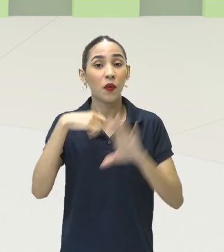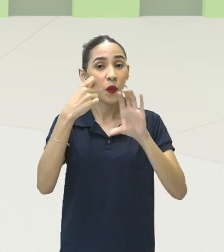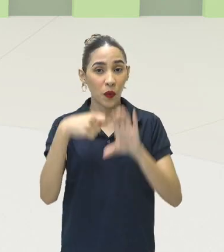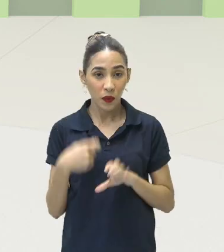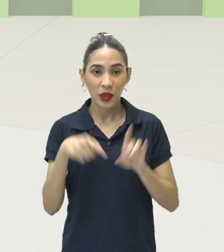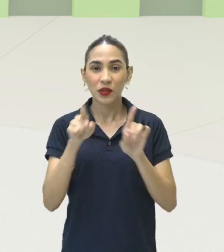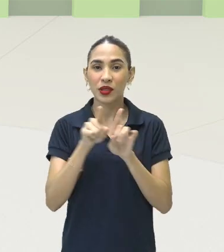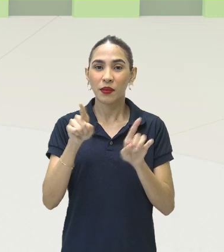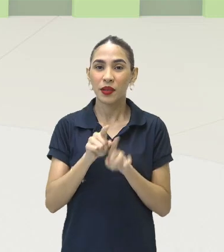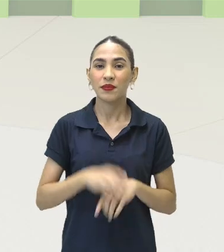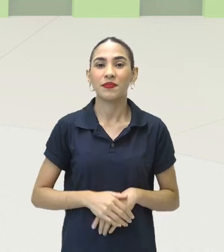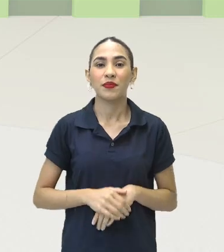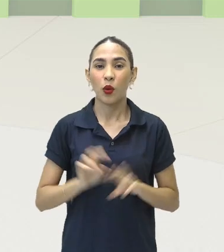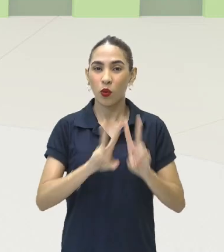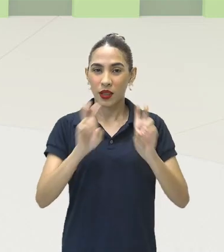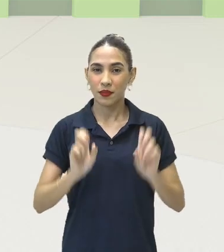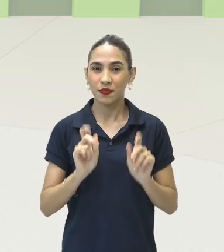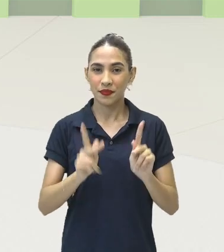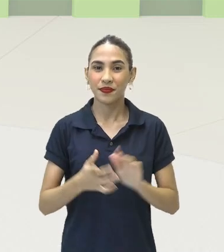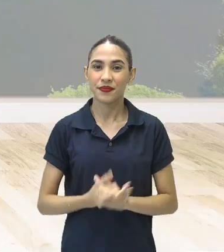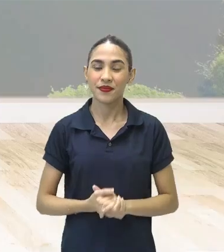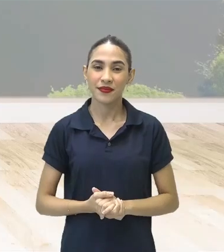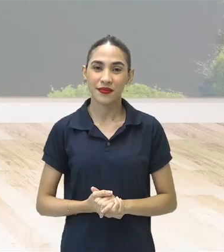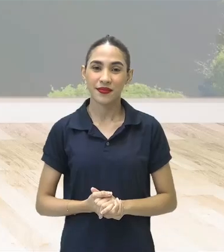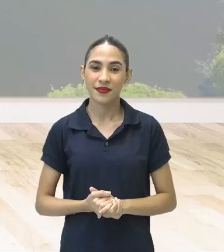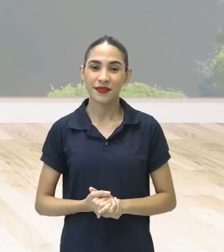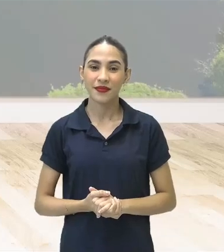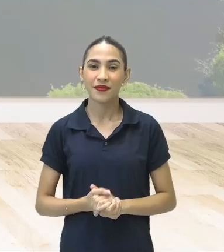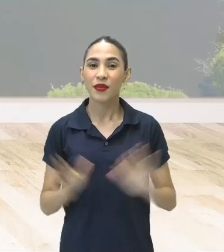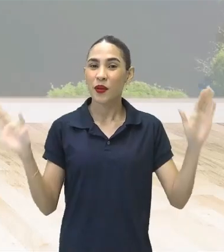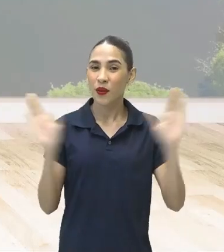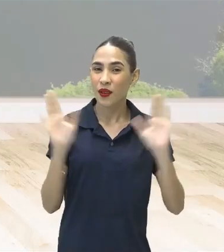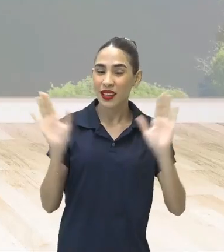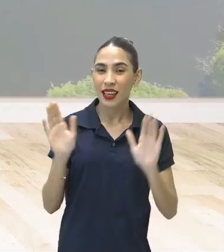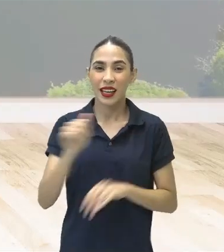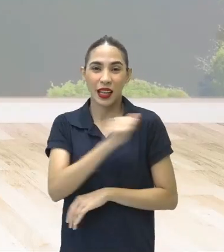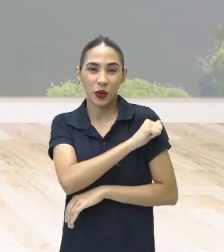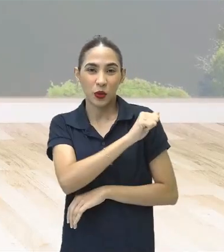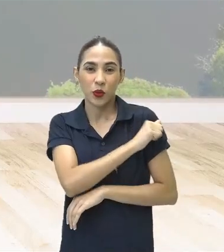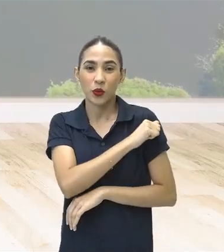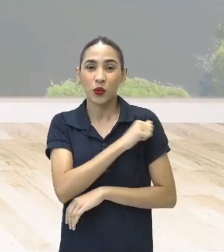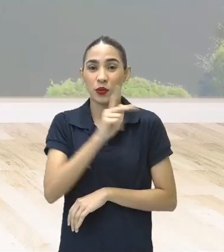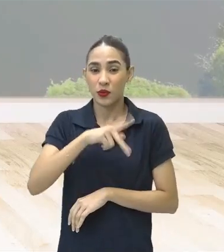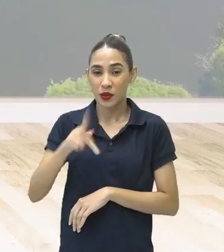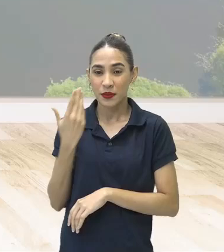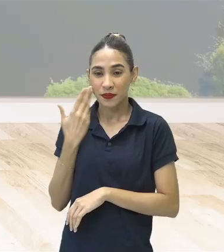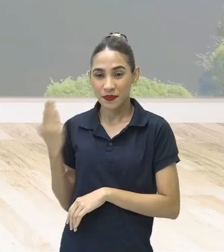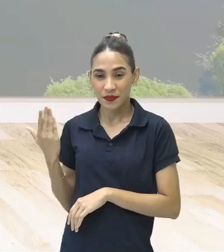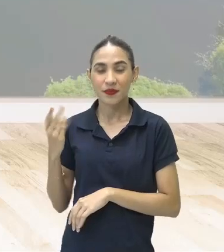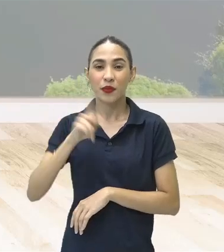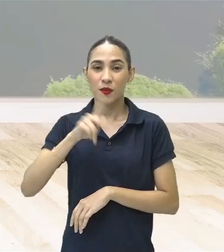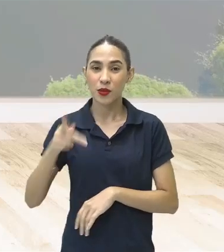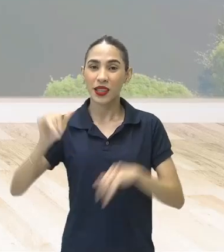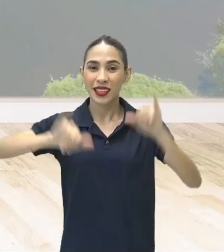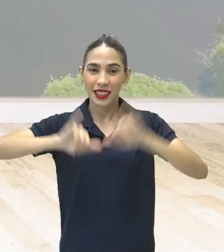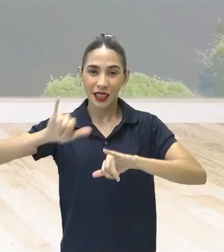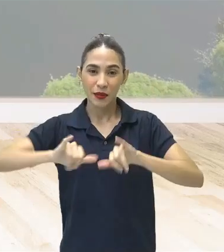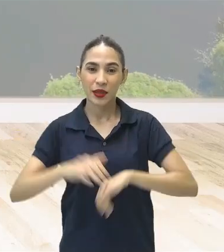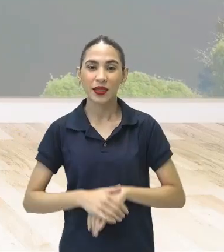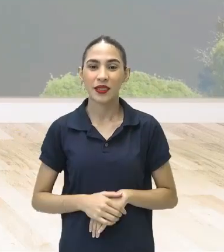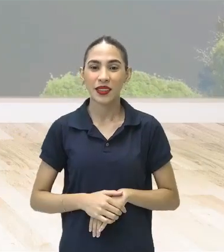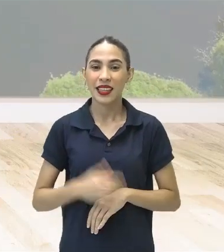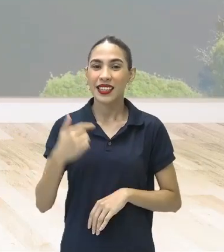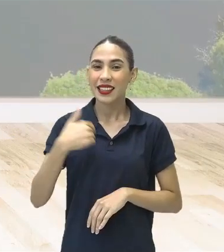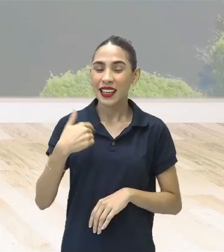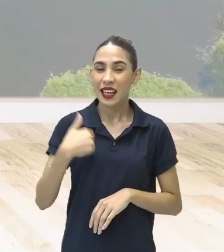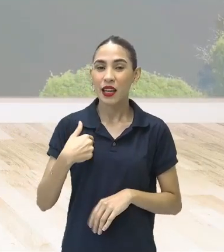vídeo sobre eutrofização. Olá, alunos! Eu sou a professora Cristiane Marques, sou professora de Química e eu